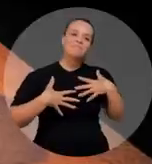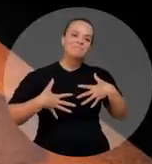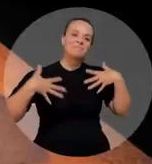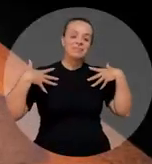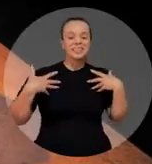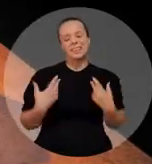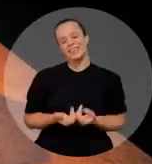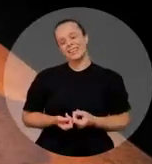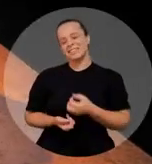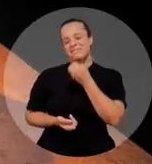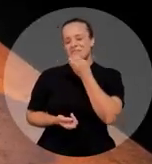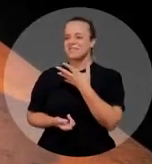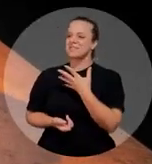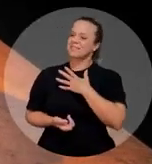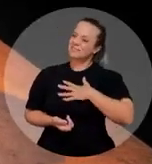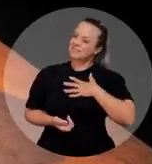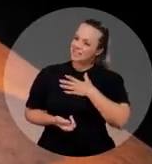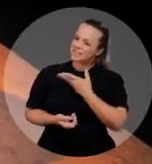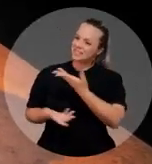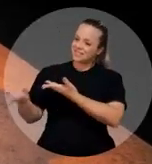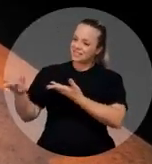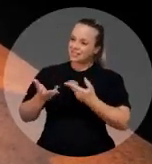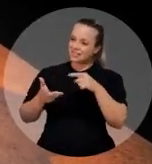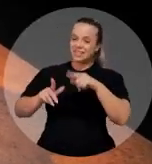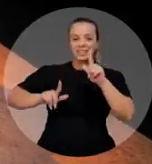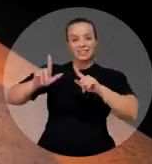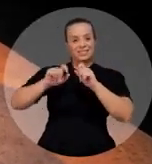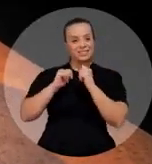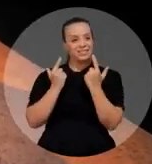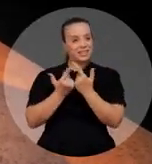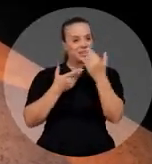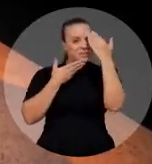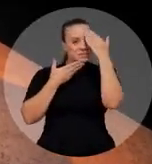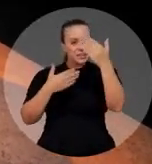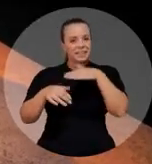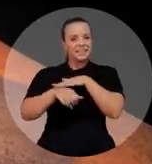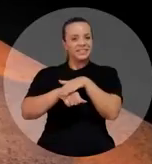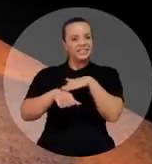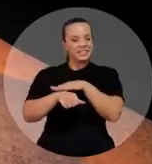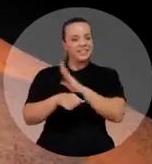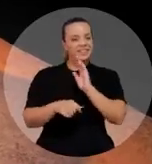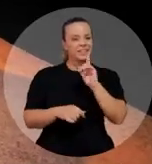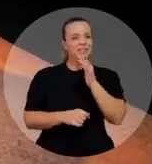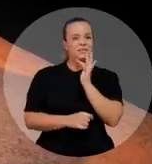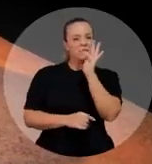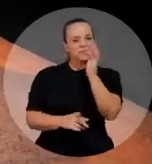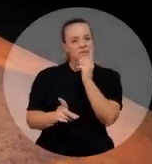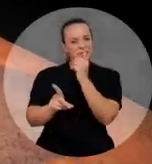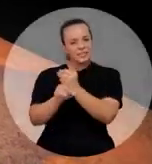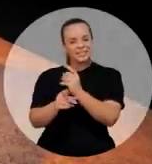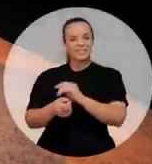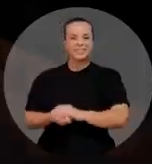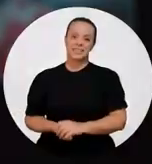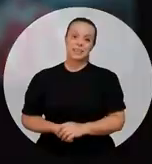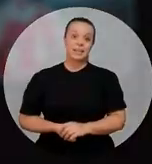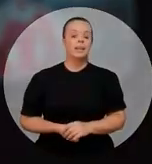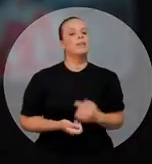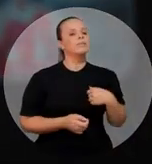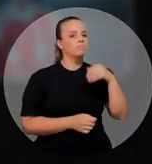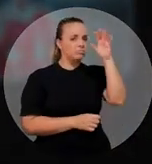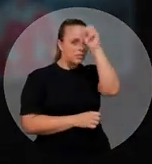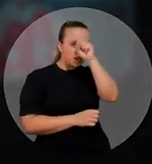sabe? Isso aí, meu querido, é um prazer receber você aqui na TV Assembleia. Muito obrigado pelo papo e até a próxima. Eu que agradeço. Tô